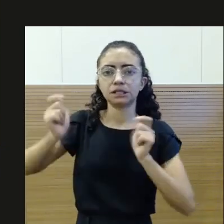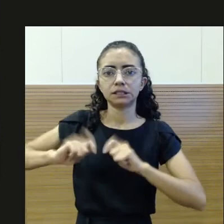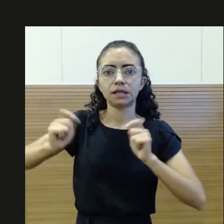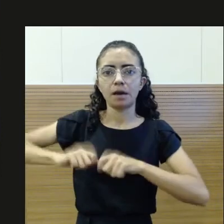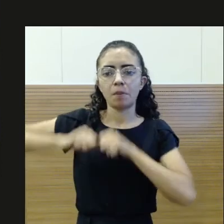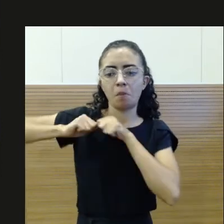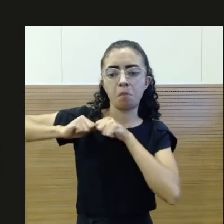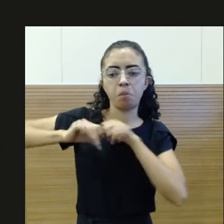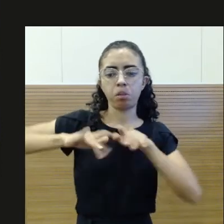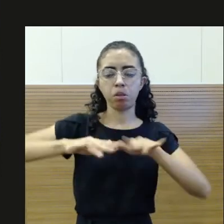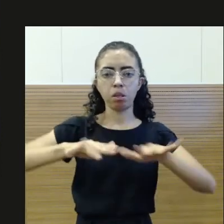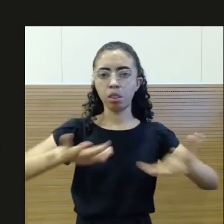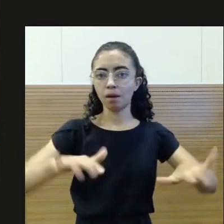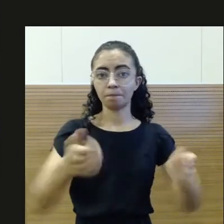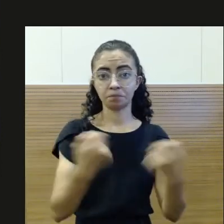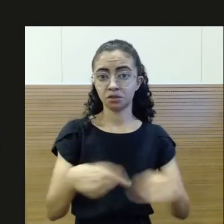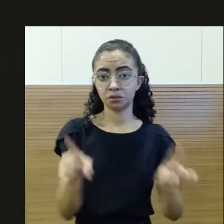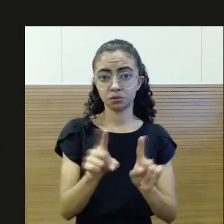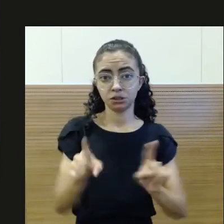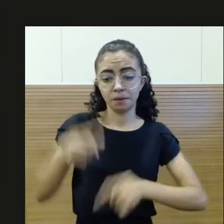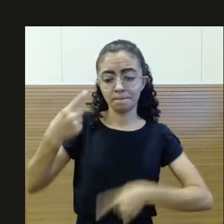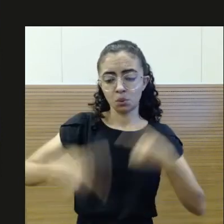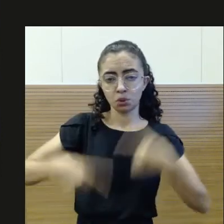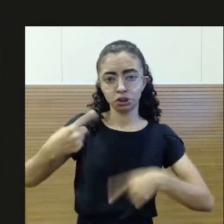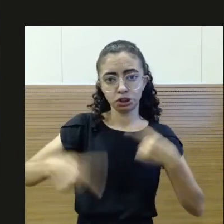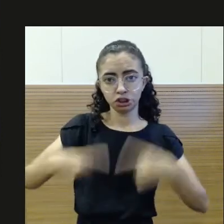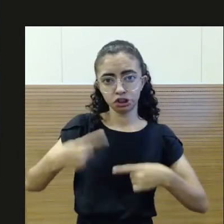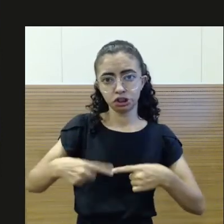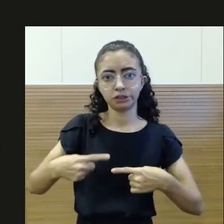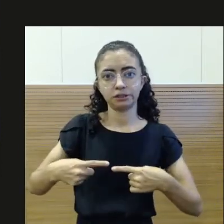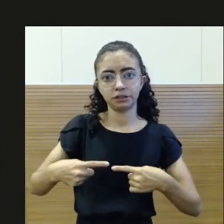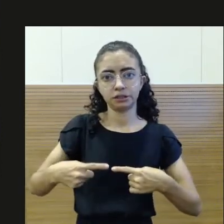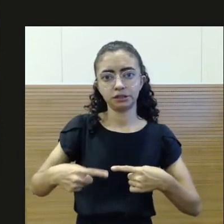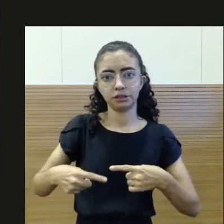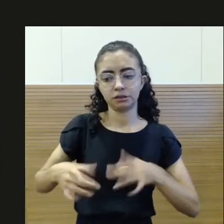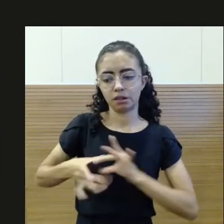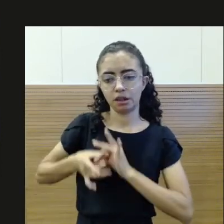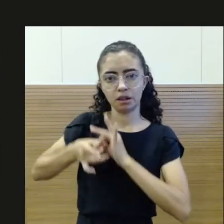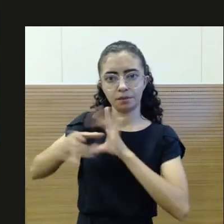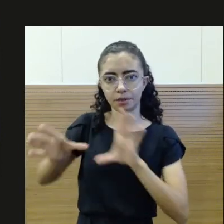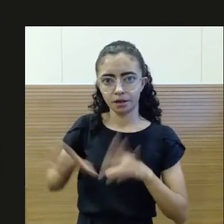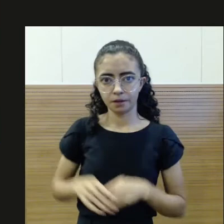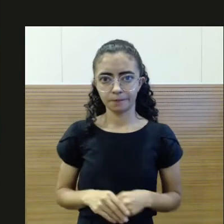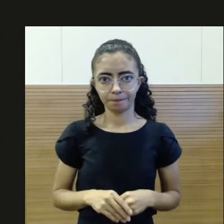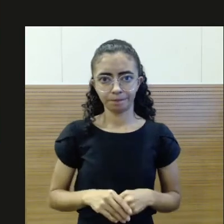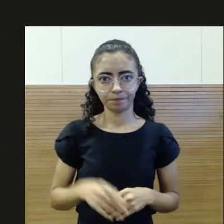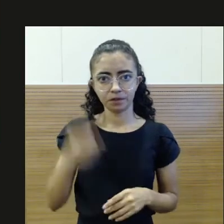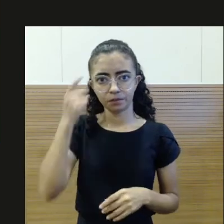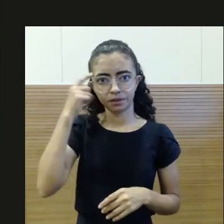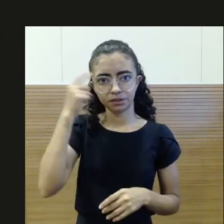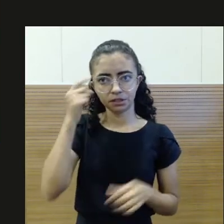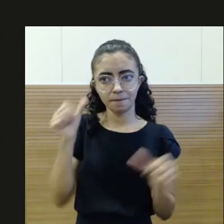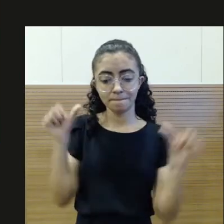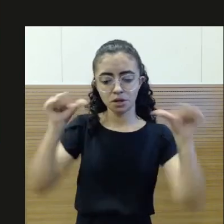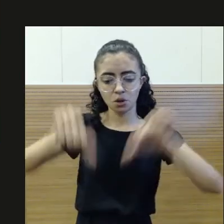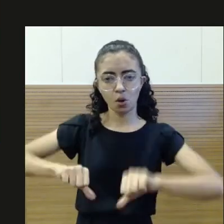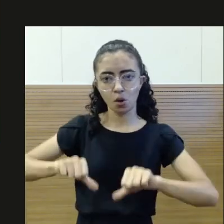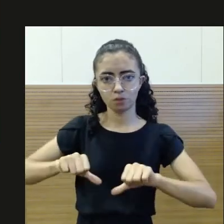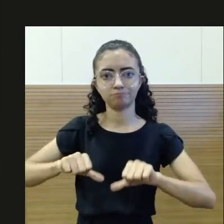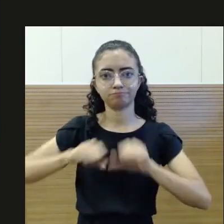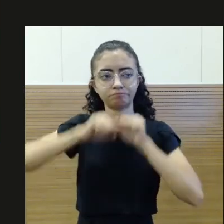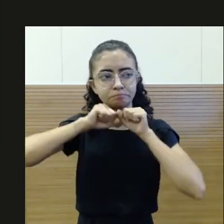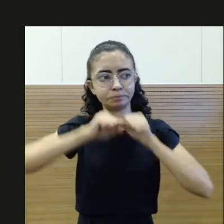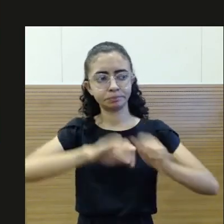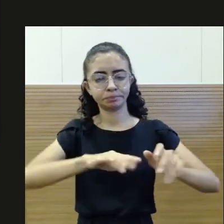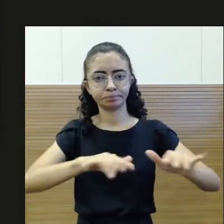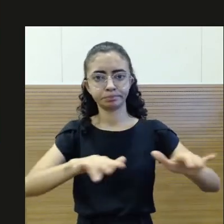precisa de políticas pensando se a gente tivesse que piorar a situação e expandir, e como são expandidas